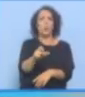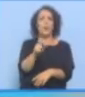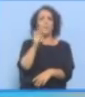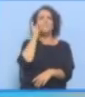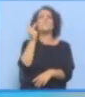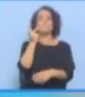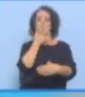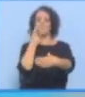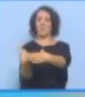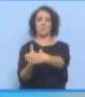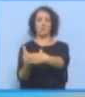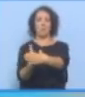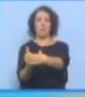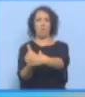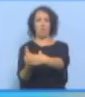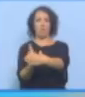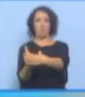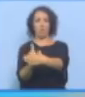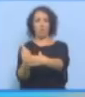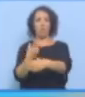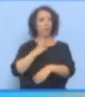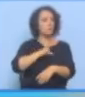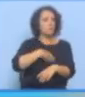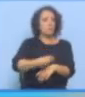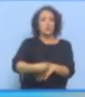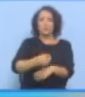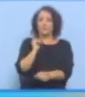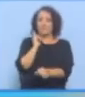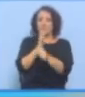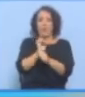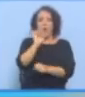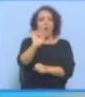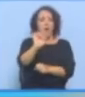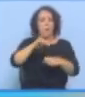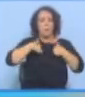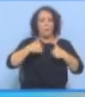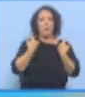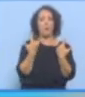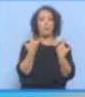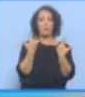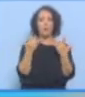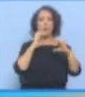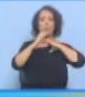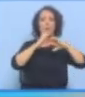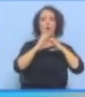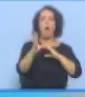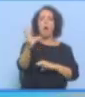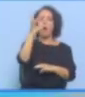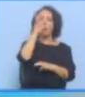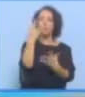bocado isolada, que vive noutro mundo, só seu. A comunicação, a comunhão tem dificuldade, não ouve, não